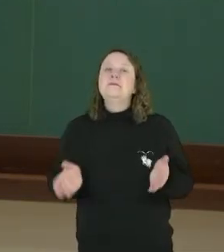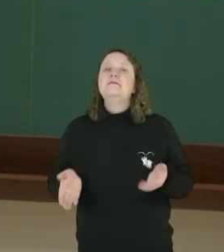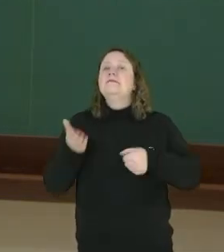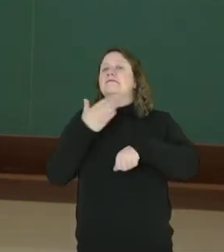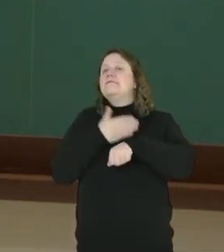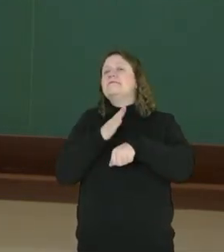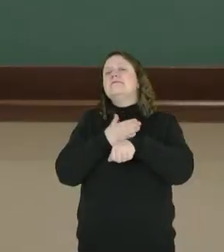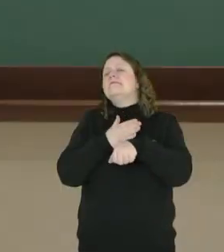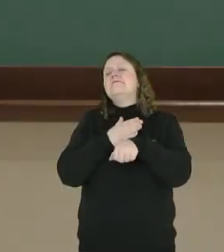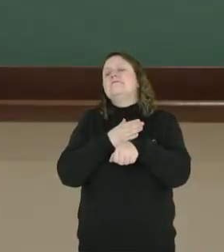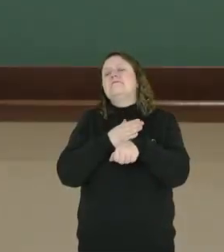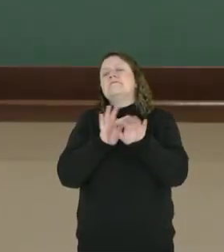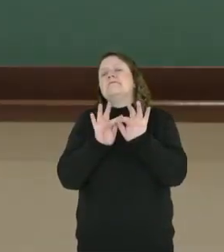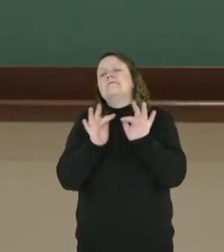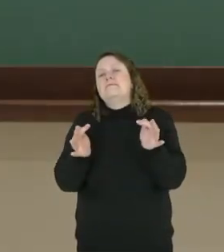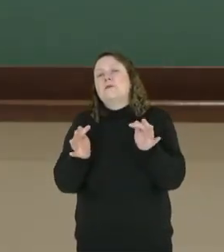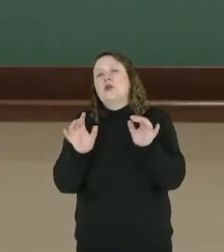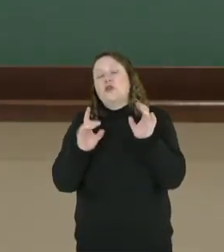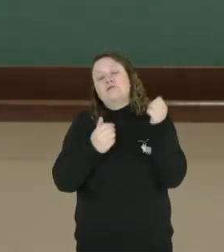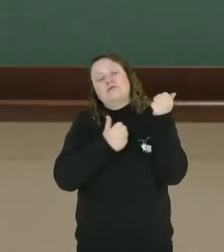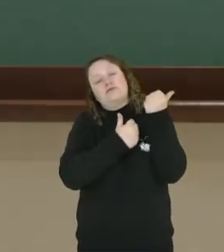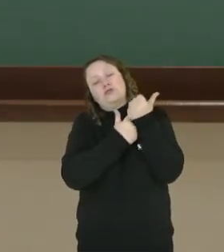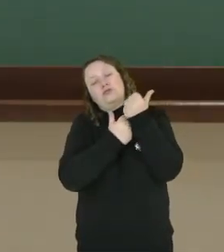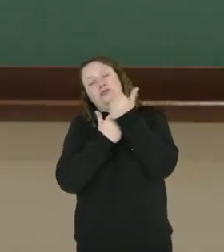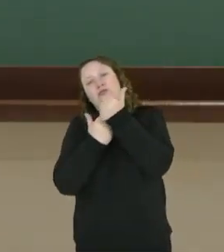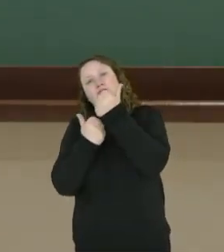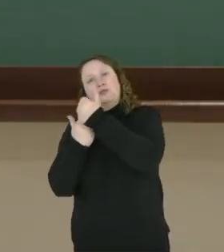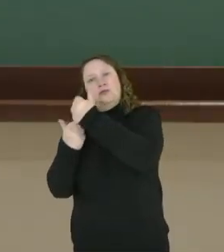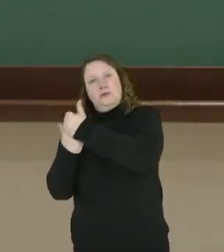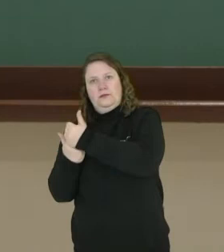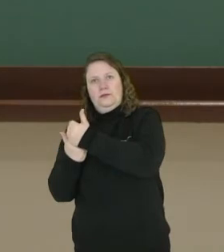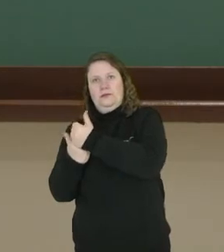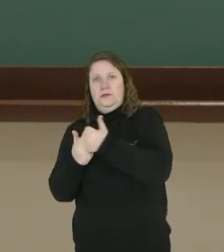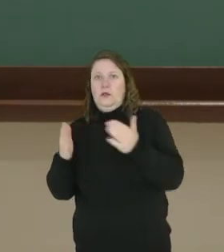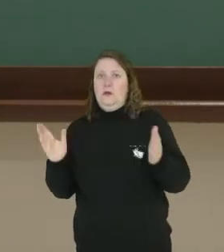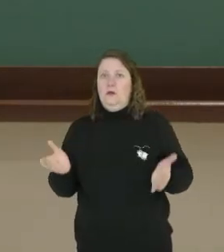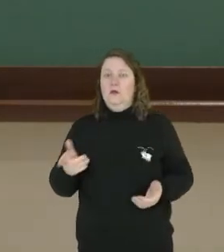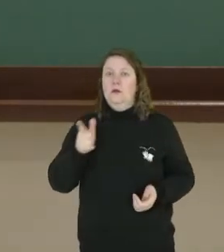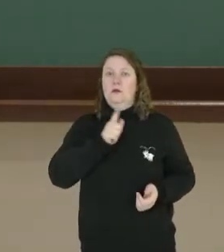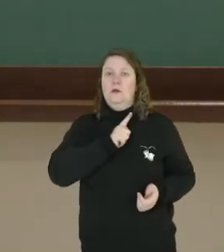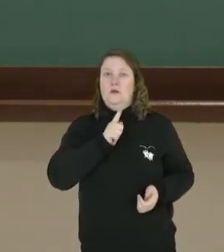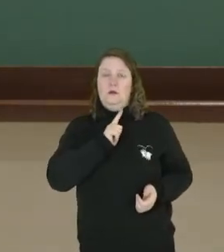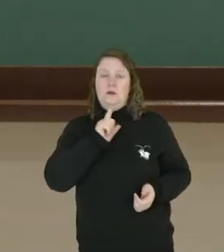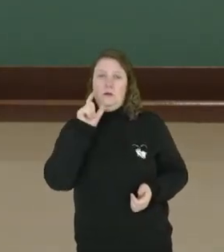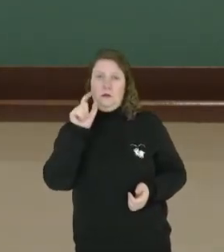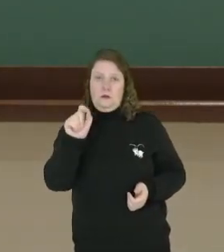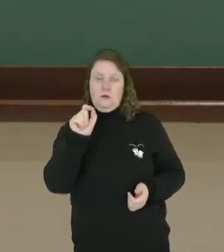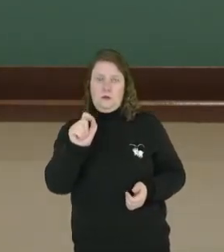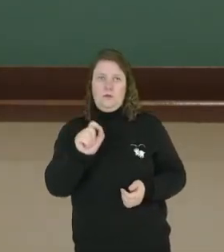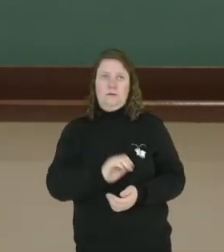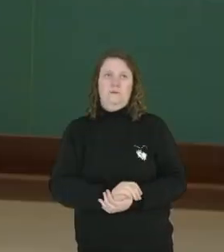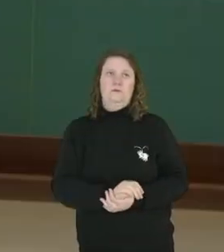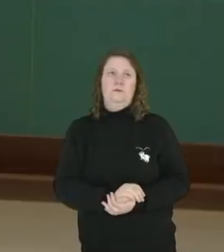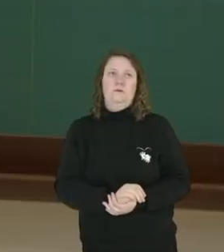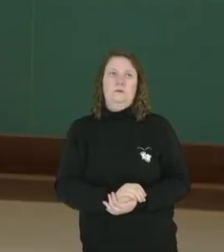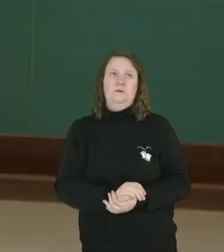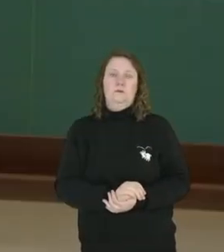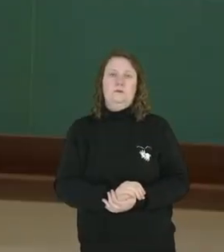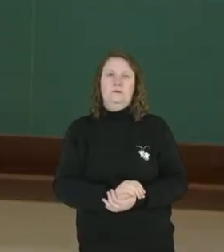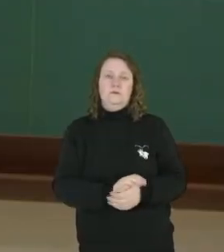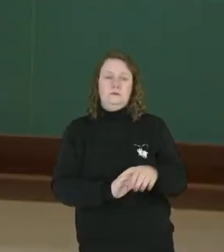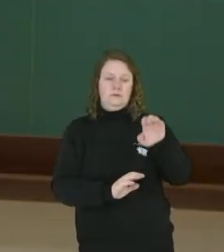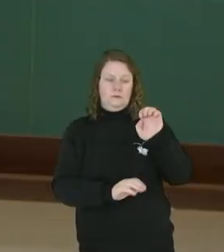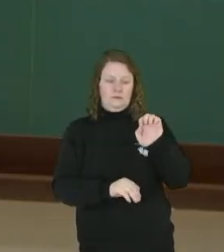é simples. Só substituir valores, certo? Então, nós vamos ter o seguinte, que energia